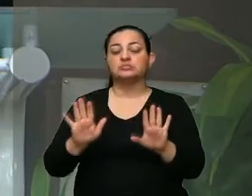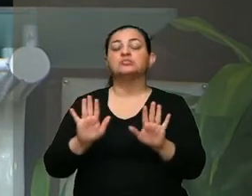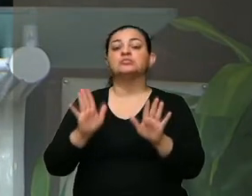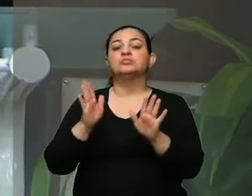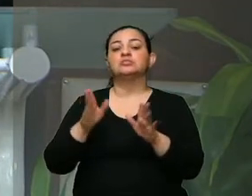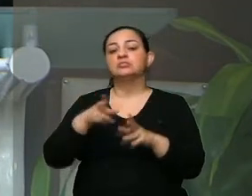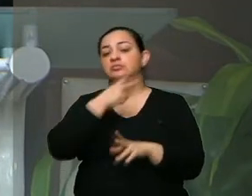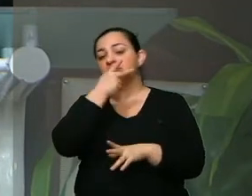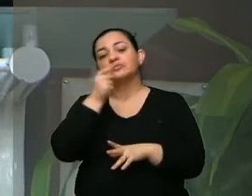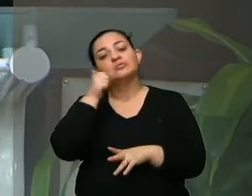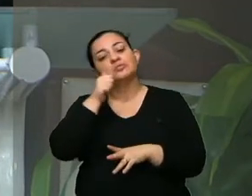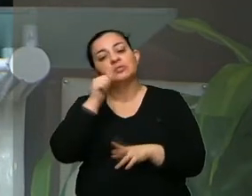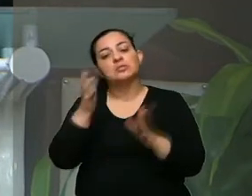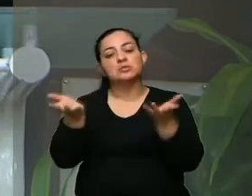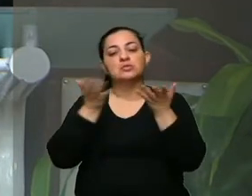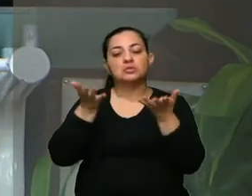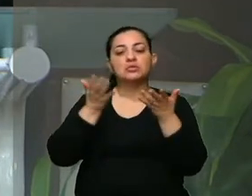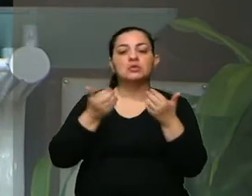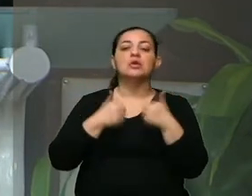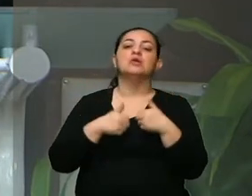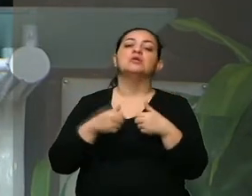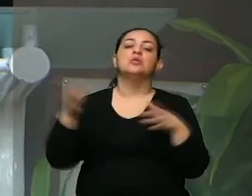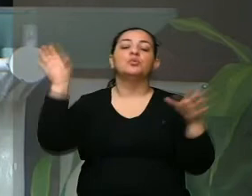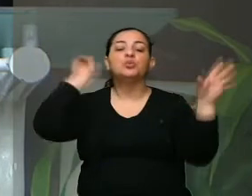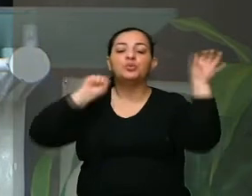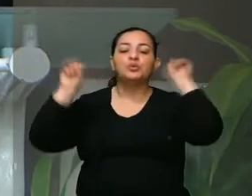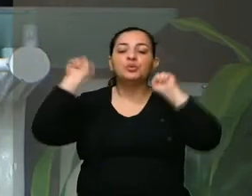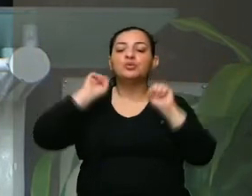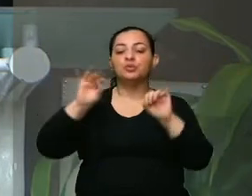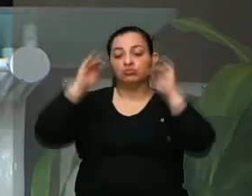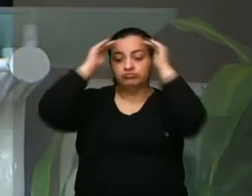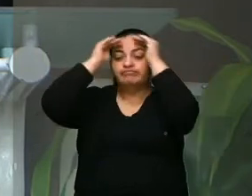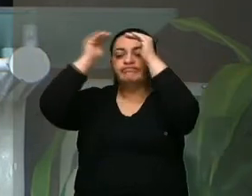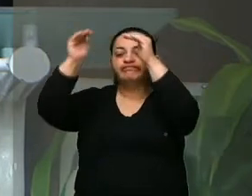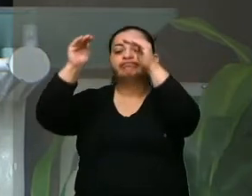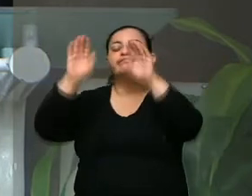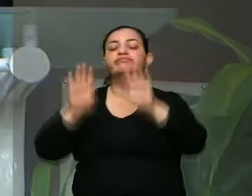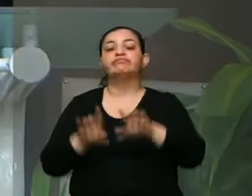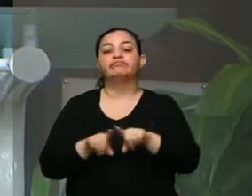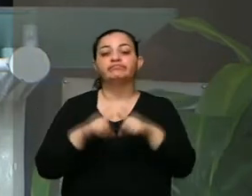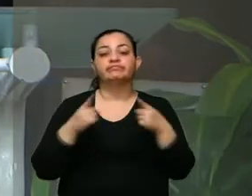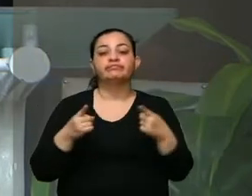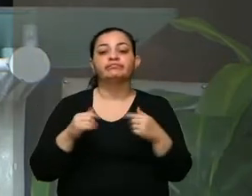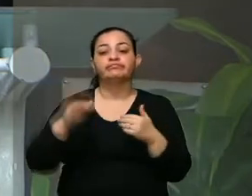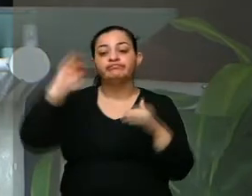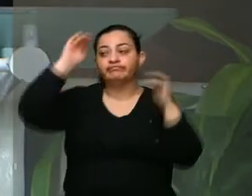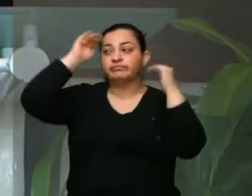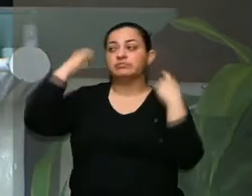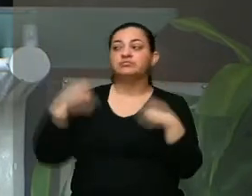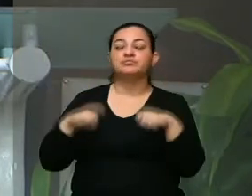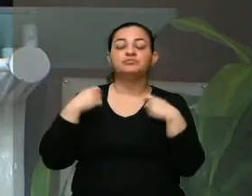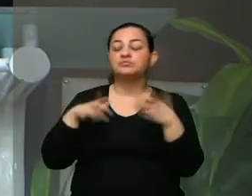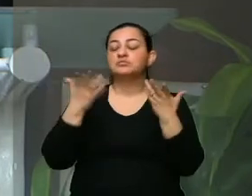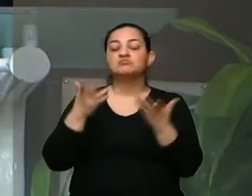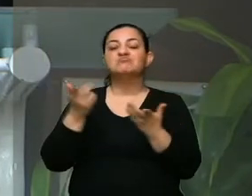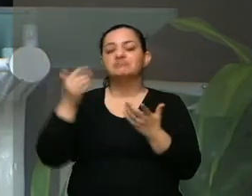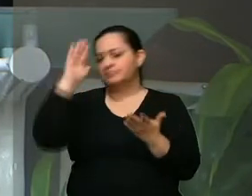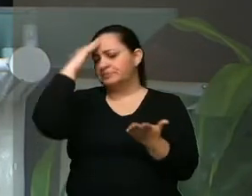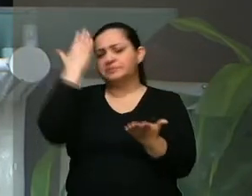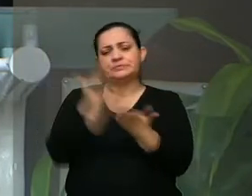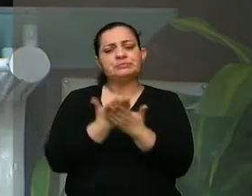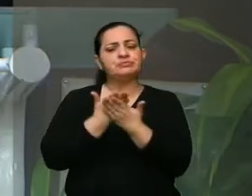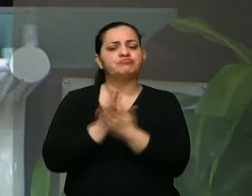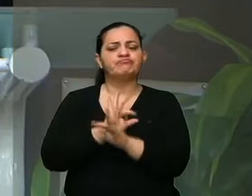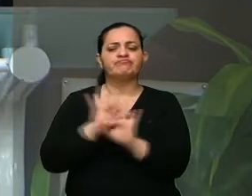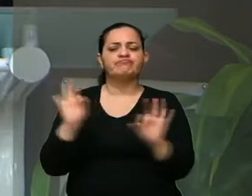aquelas que estavam ali ouvindo só por respeito por obrigação mas não estavam querendo